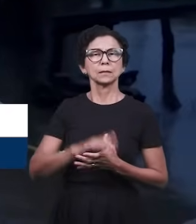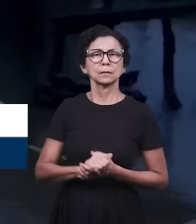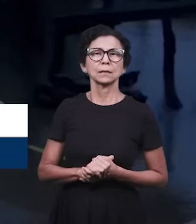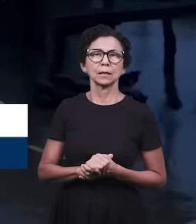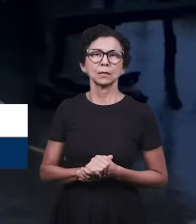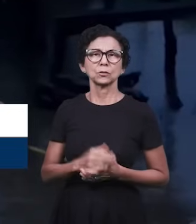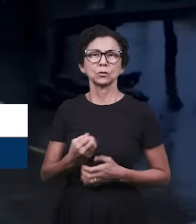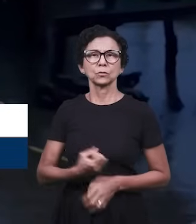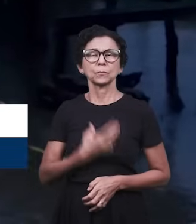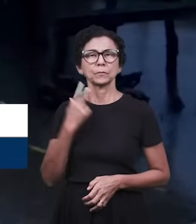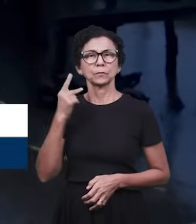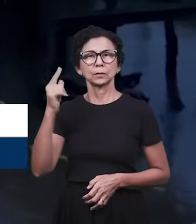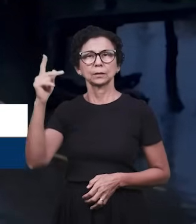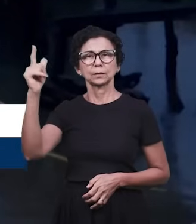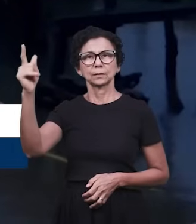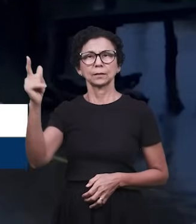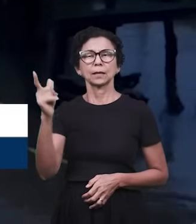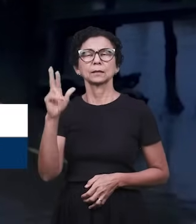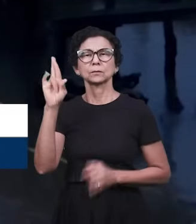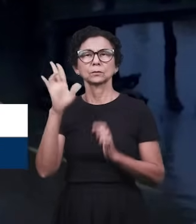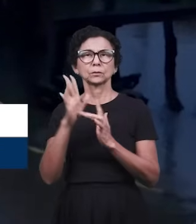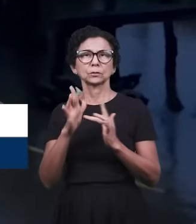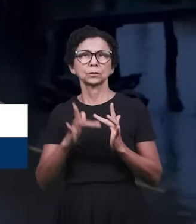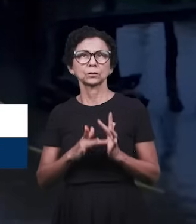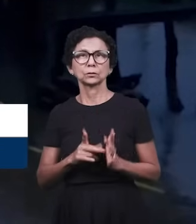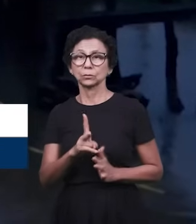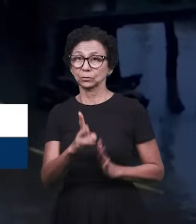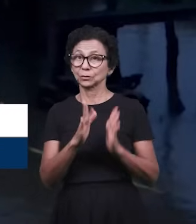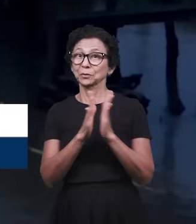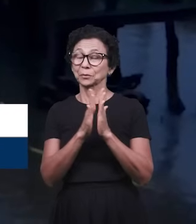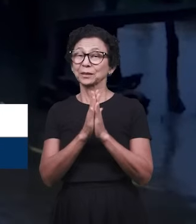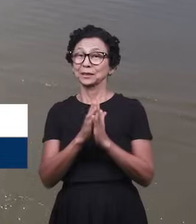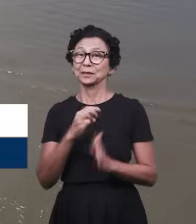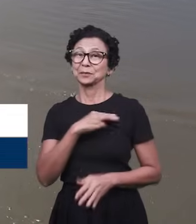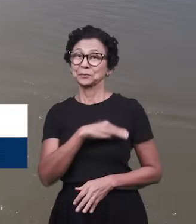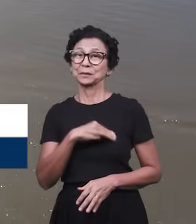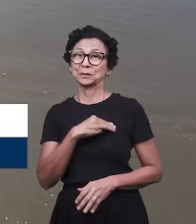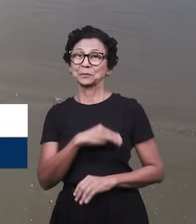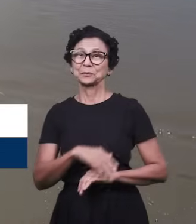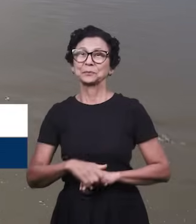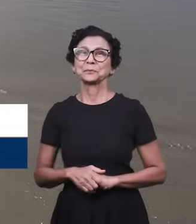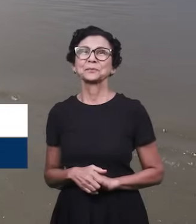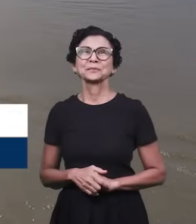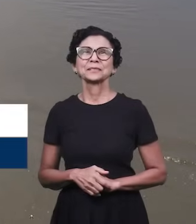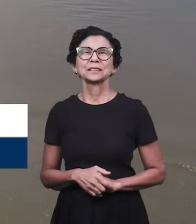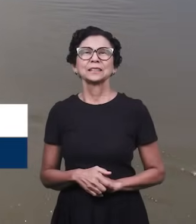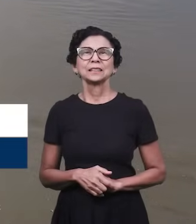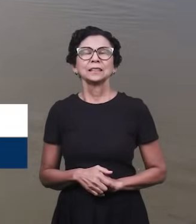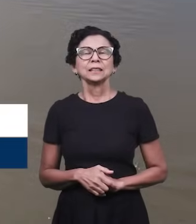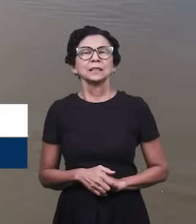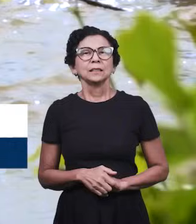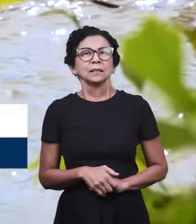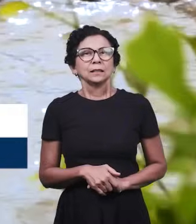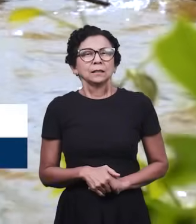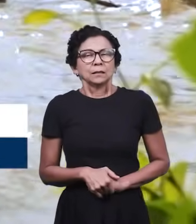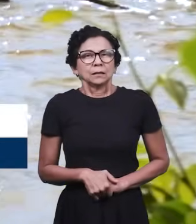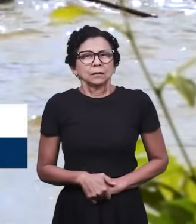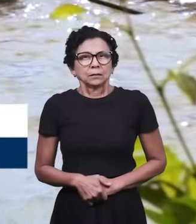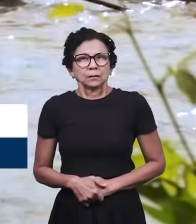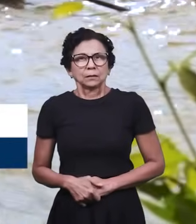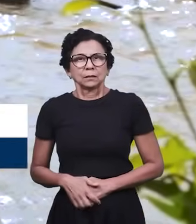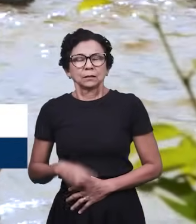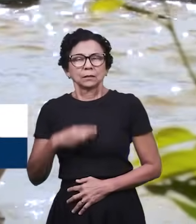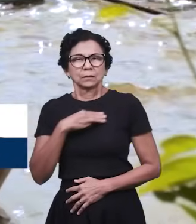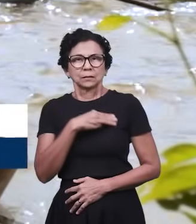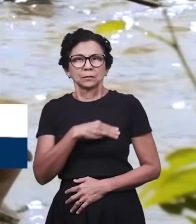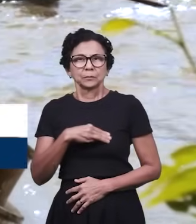Jesus vem. Então, meus irmãos, continue orando por essa missão, para que o Senhor continue nos abençoando. A Missão Amazônia deu sequência com as atividades em